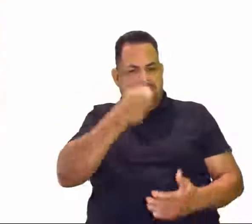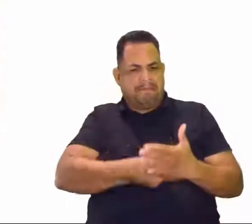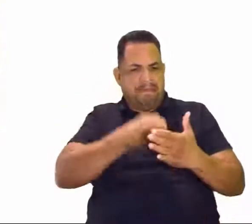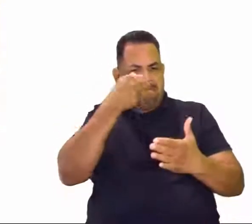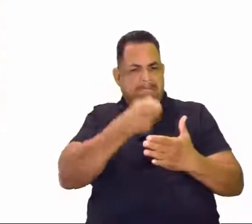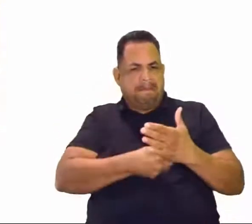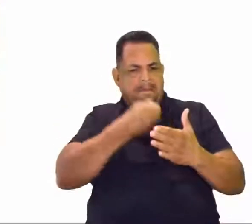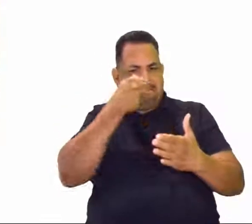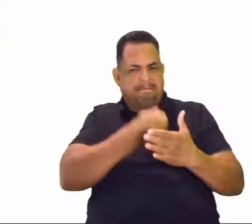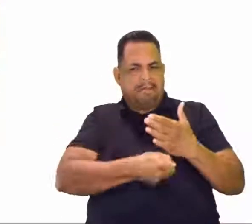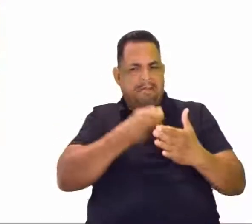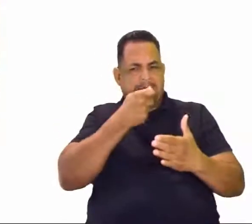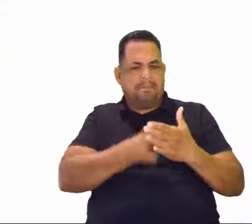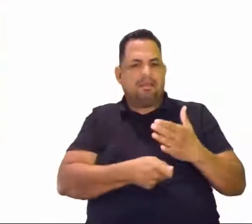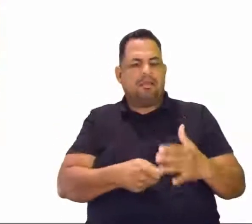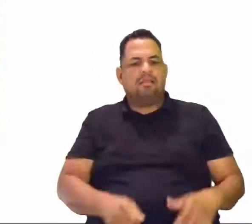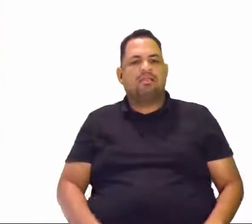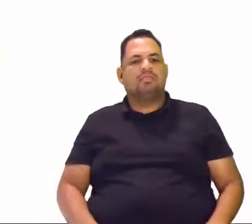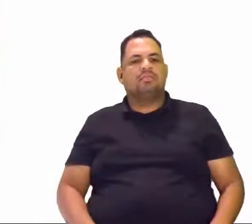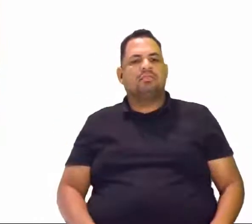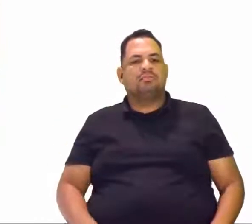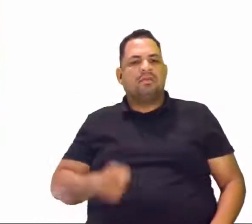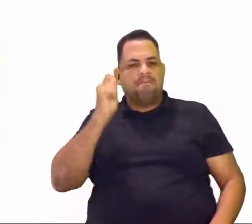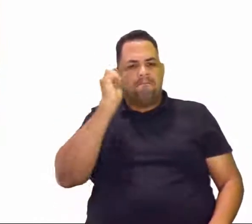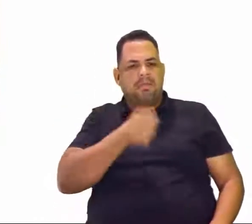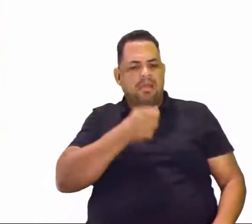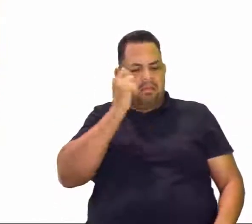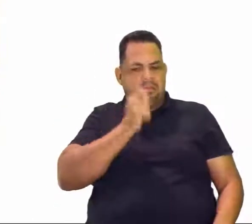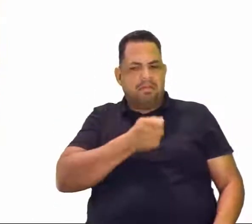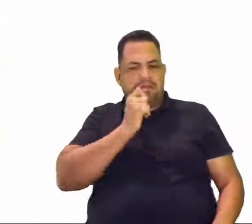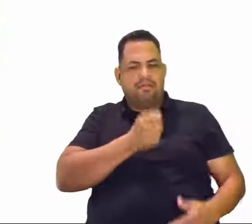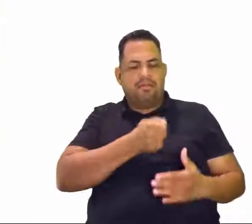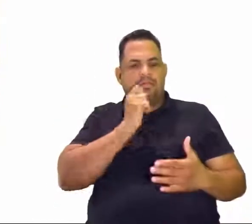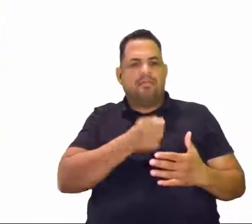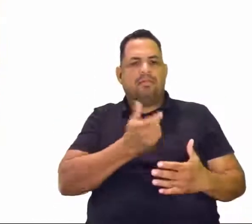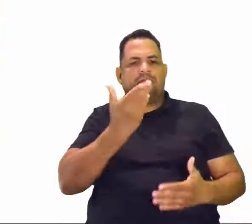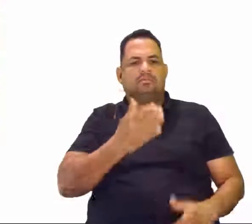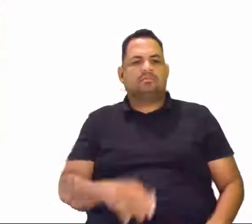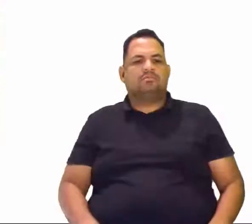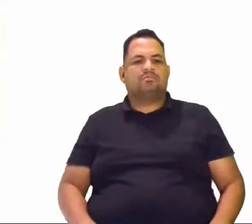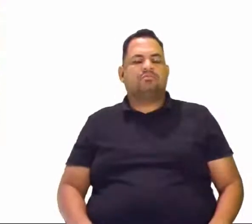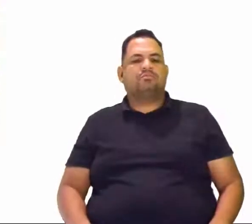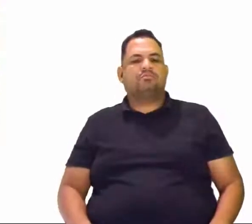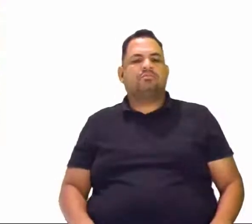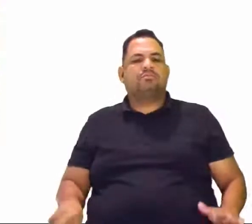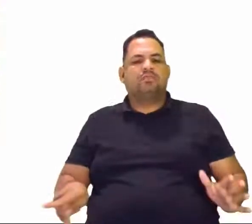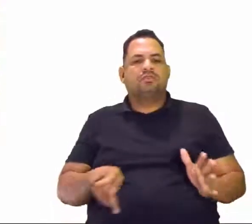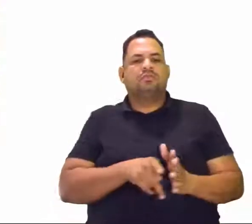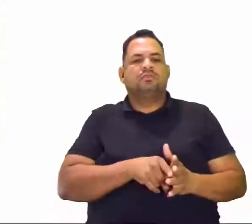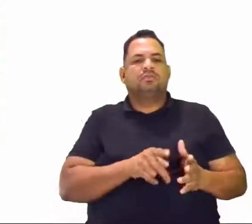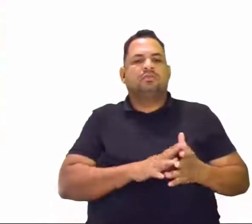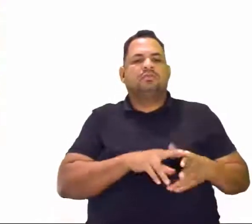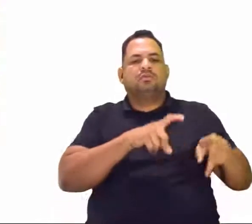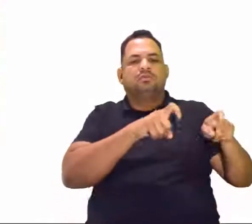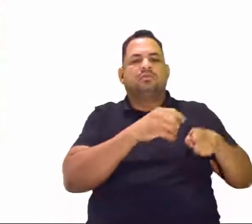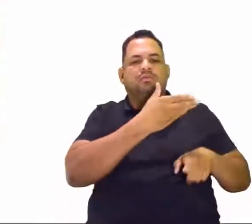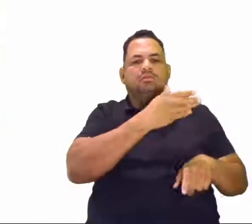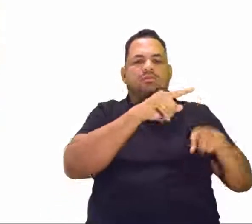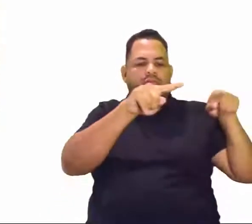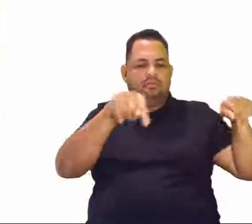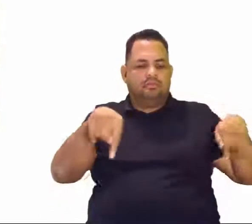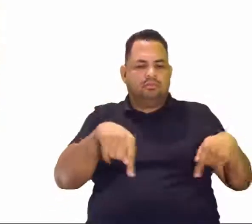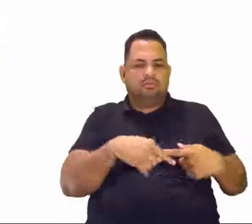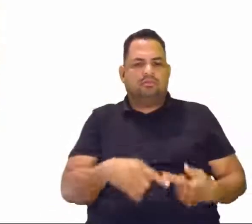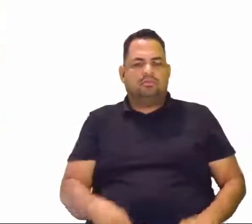punido aí não Capataz ele por mim do escravo né numa propriedade rural aqui também olha como que era né